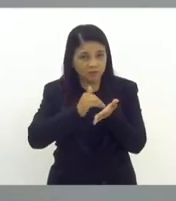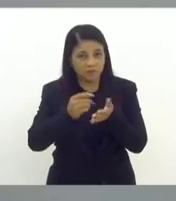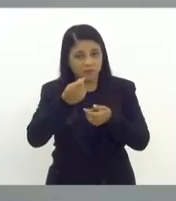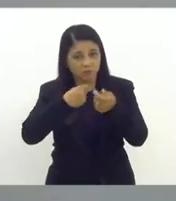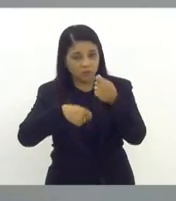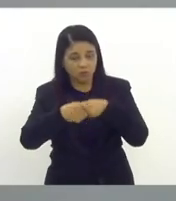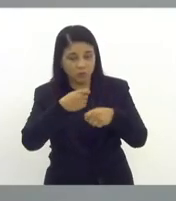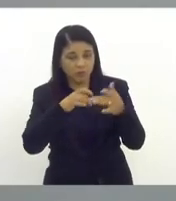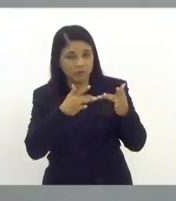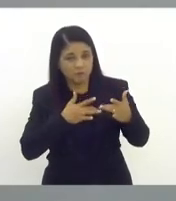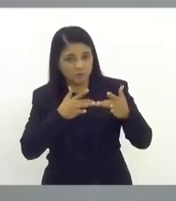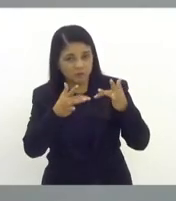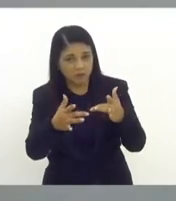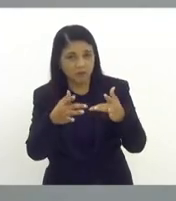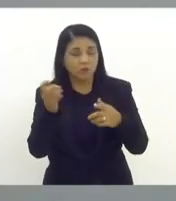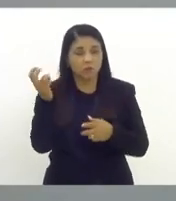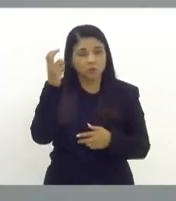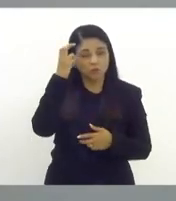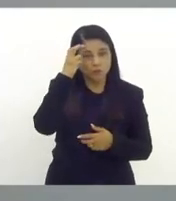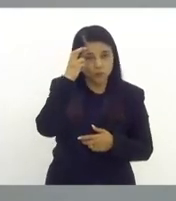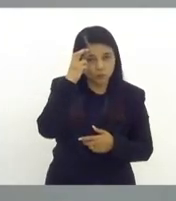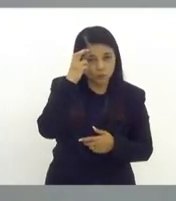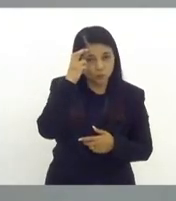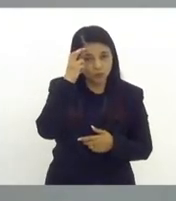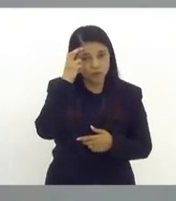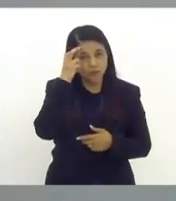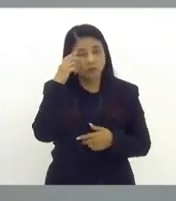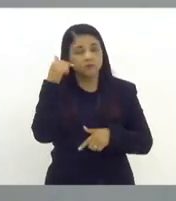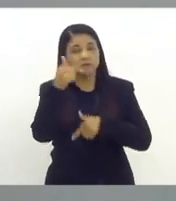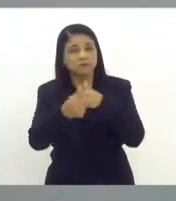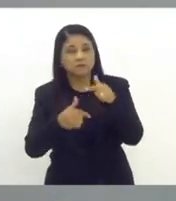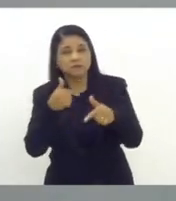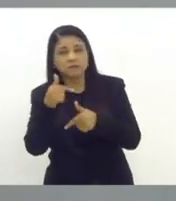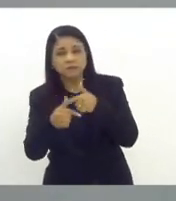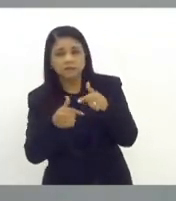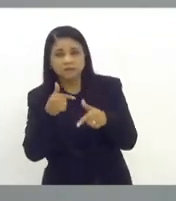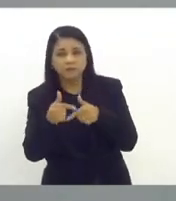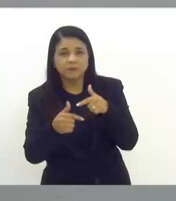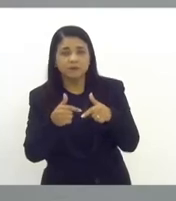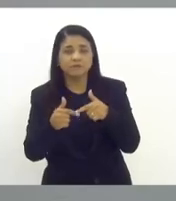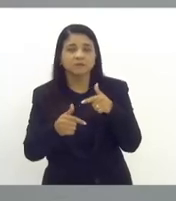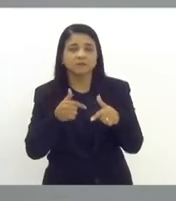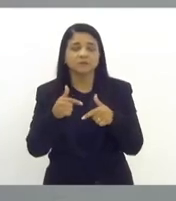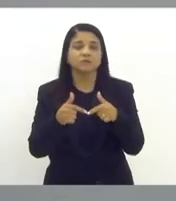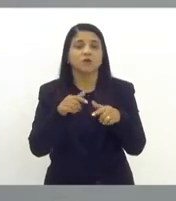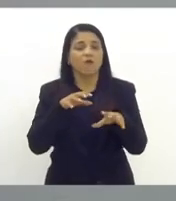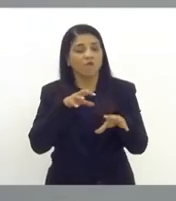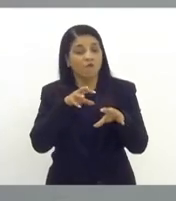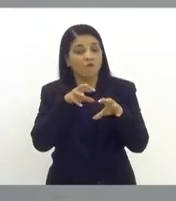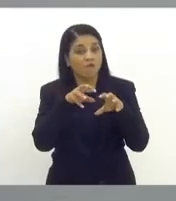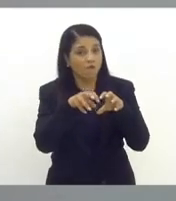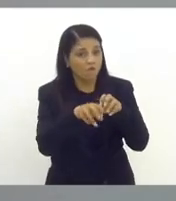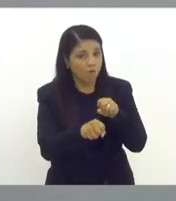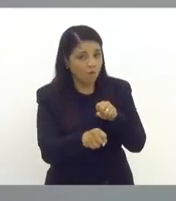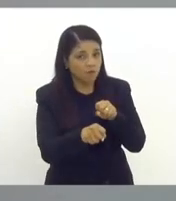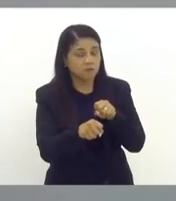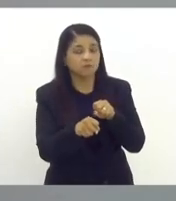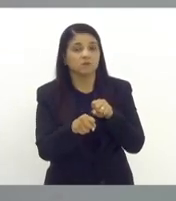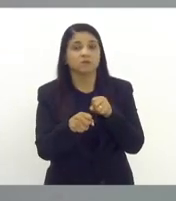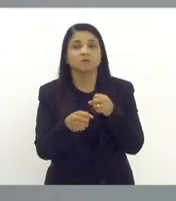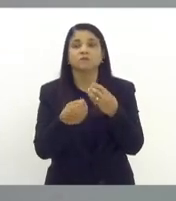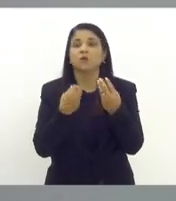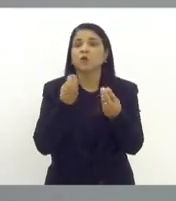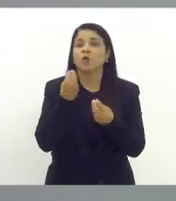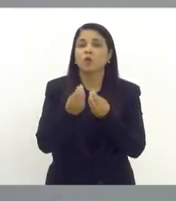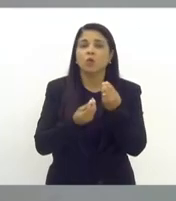economia solidária de Cultura de trabalhando a questão da formação né com